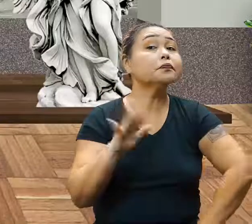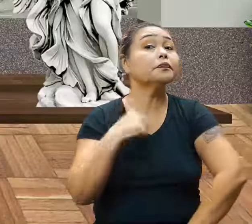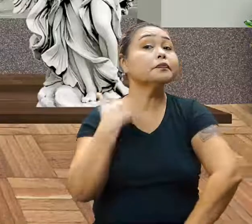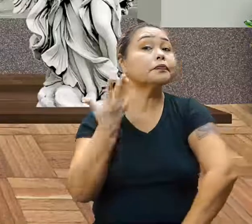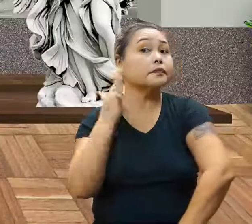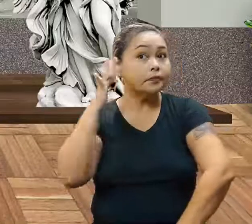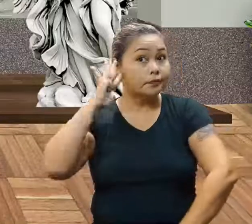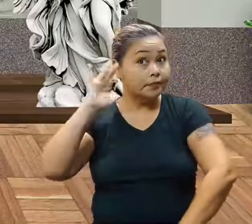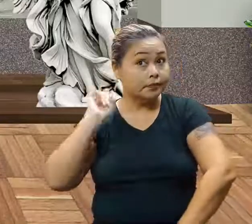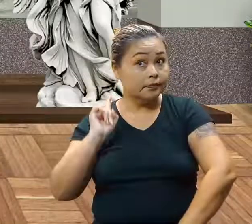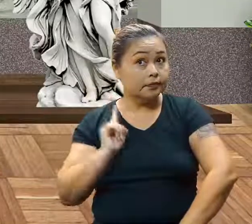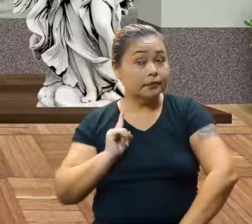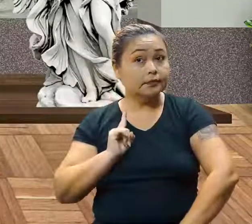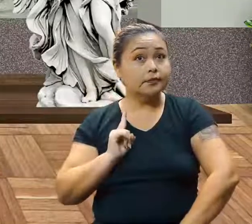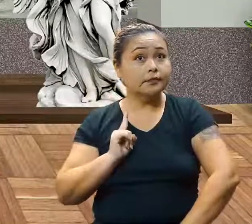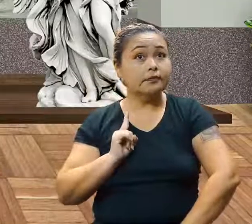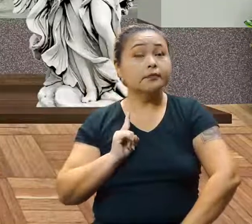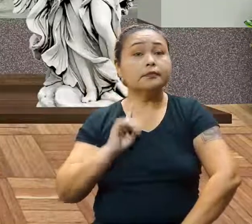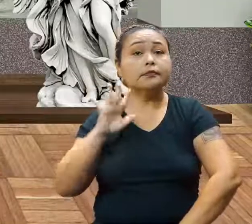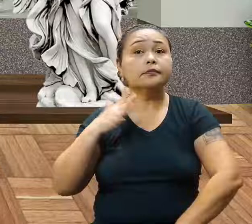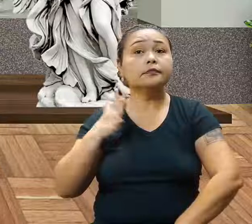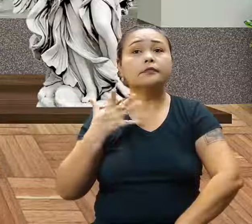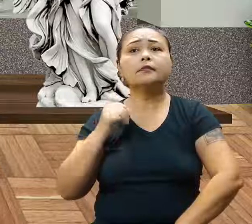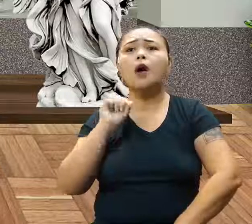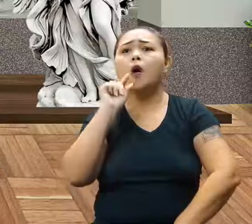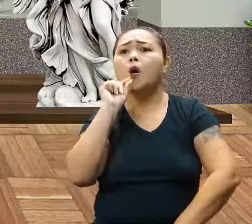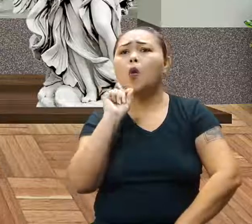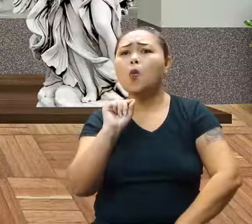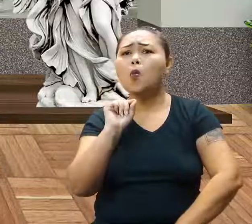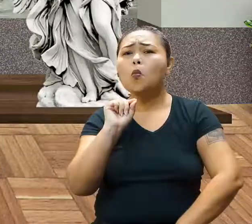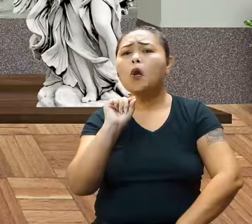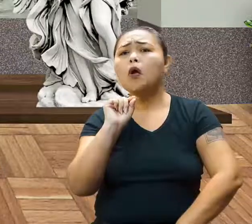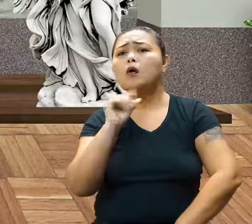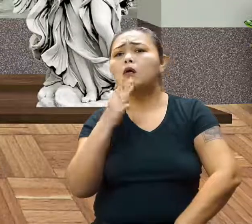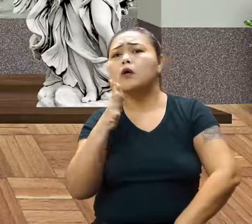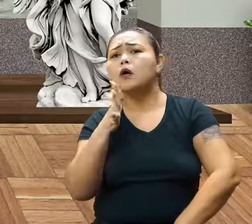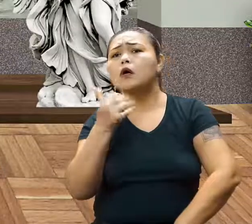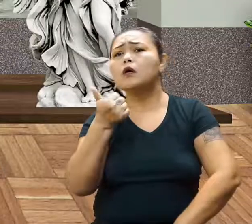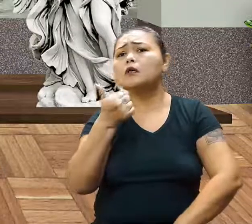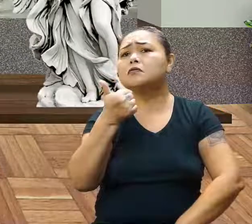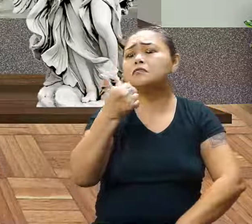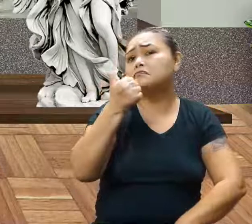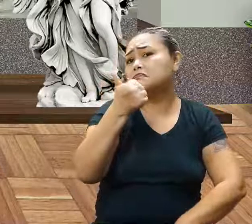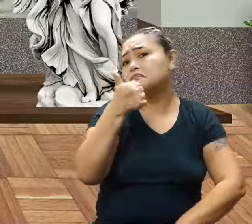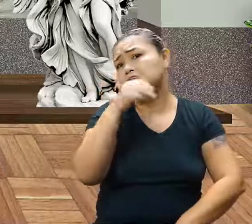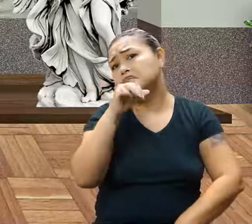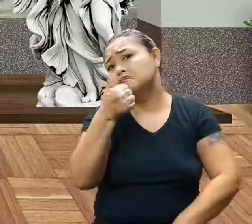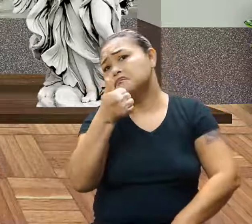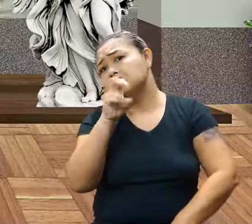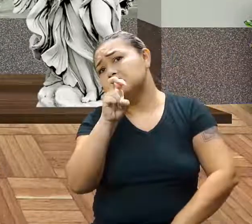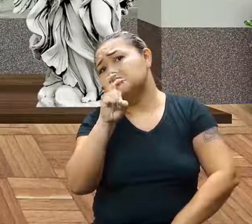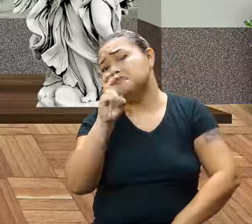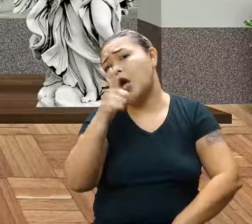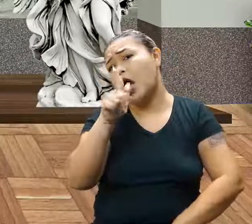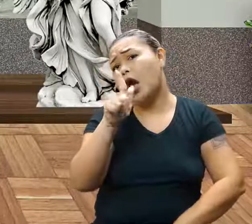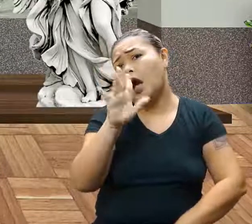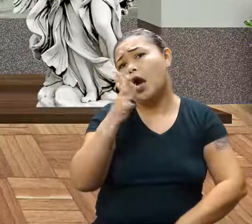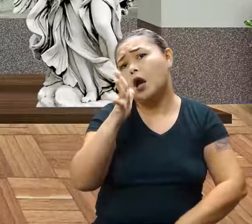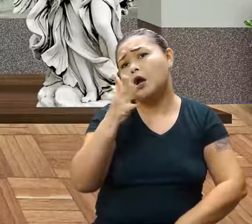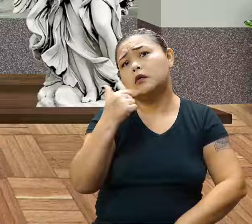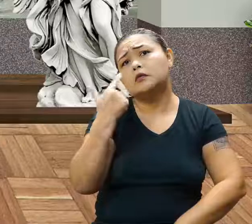imagina uma pequena pepita. Uma pepita aí de 10, 15 ou 30 gramas. Desse tamanho aqui,